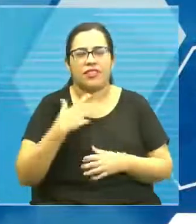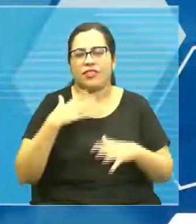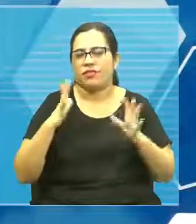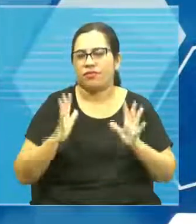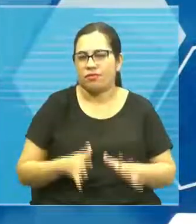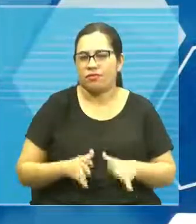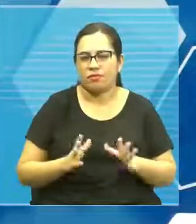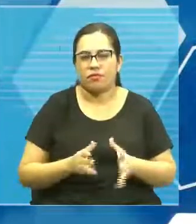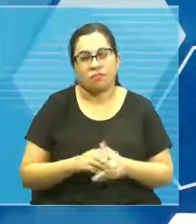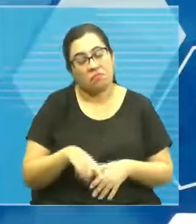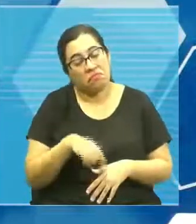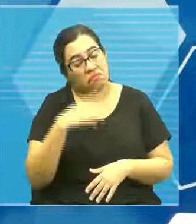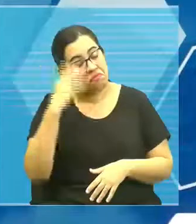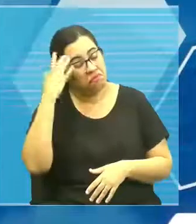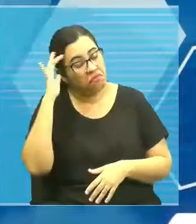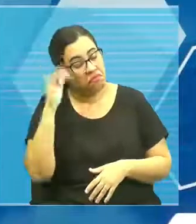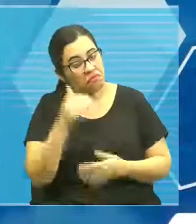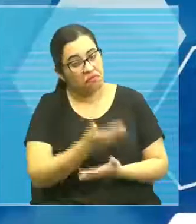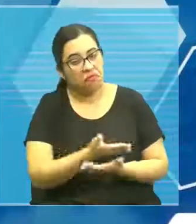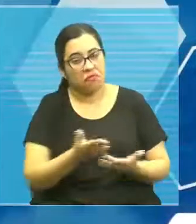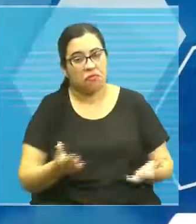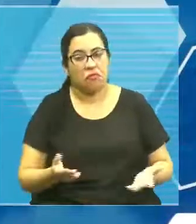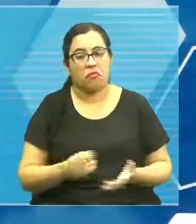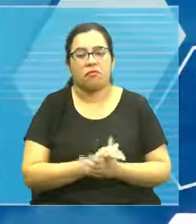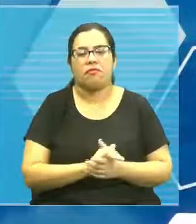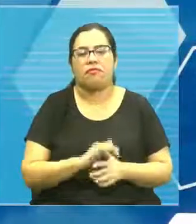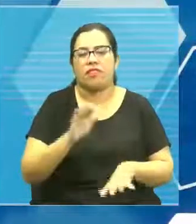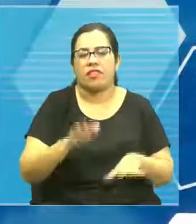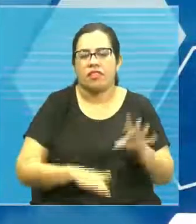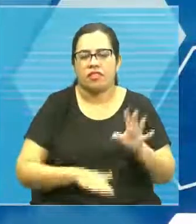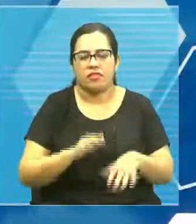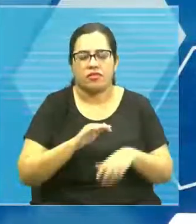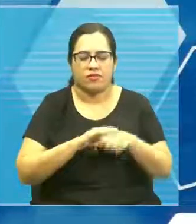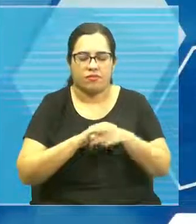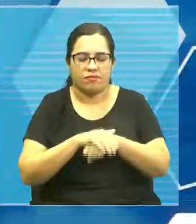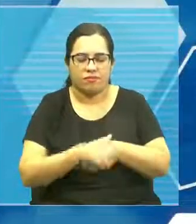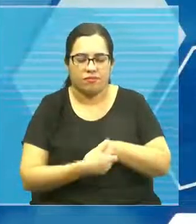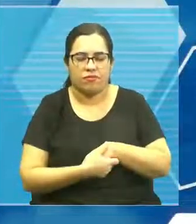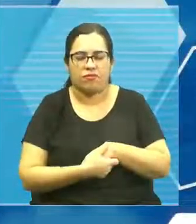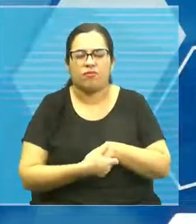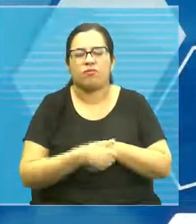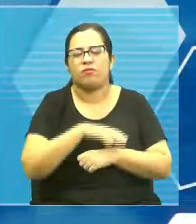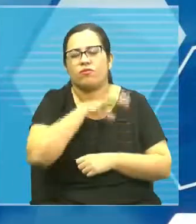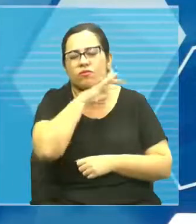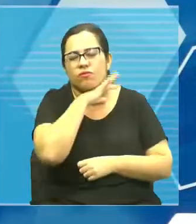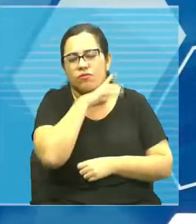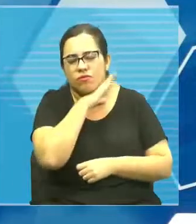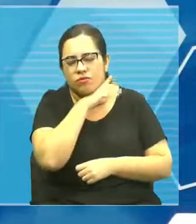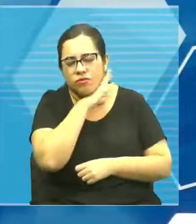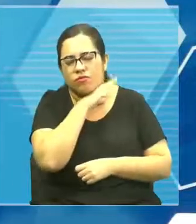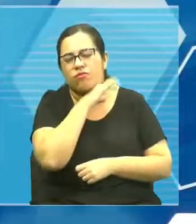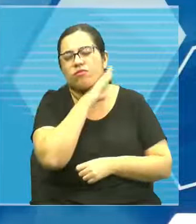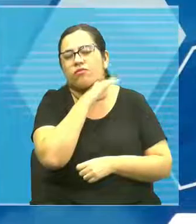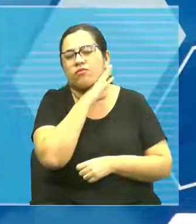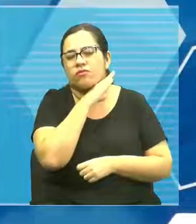passei muito por isso, eu não sei vocês. Quantas noites eram péssimas em BR